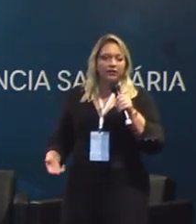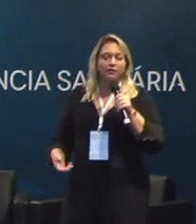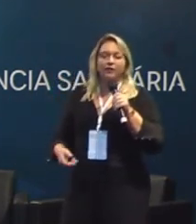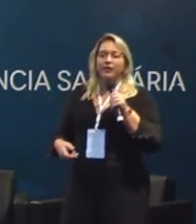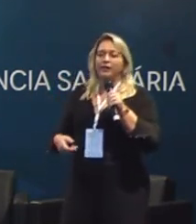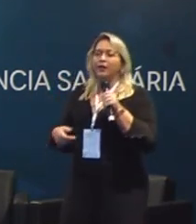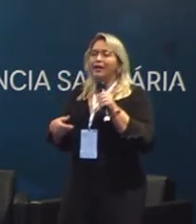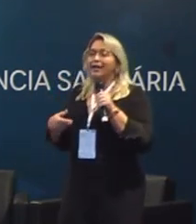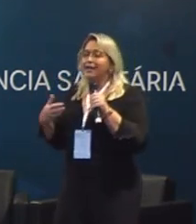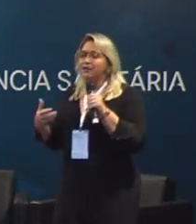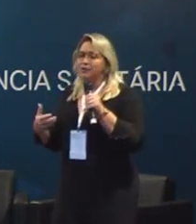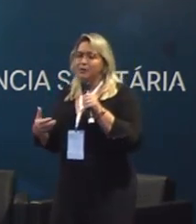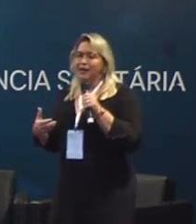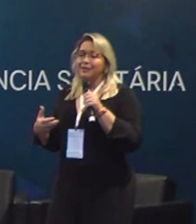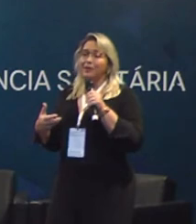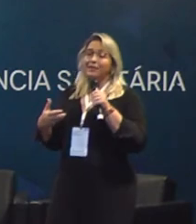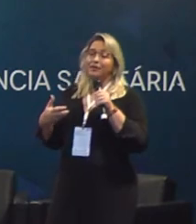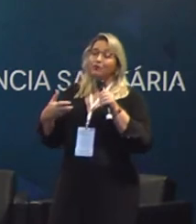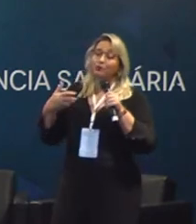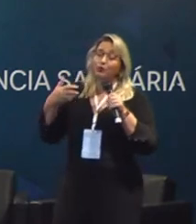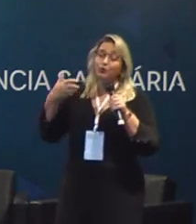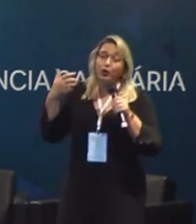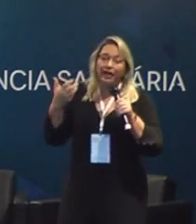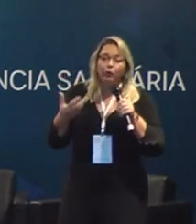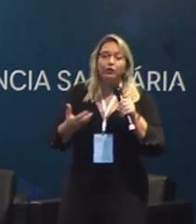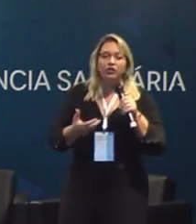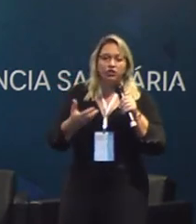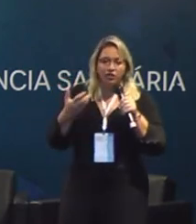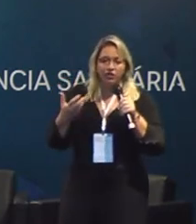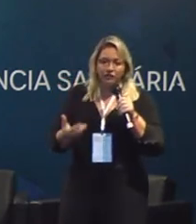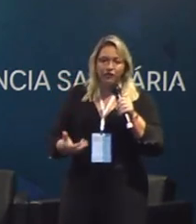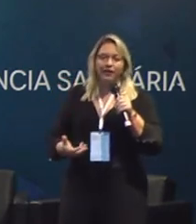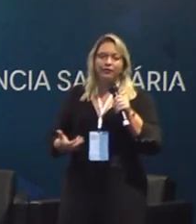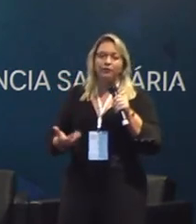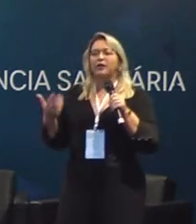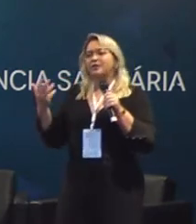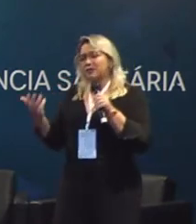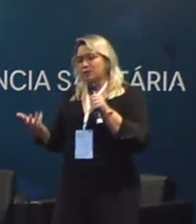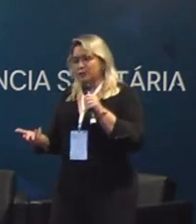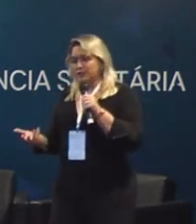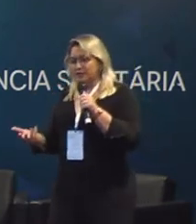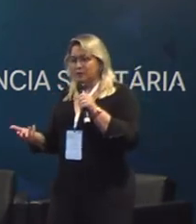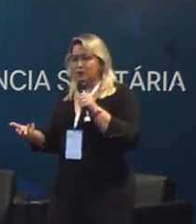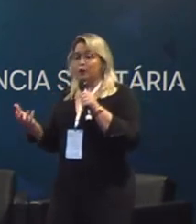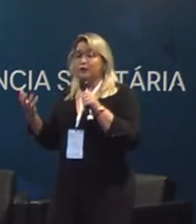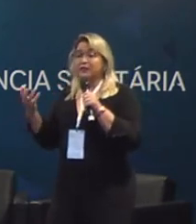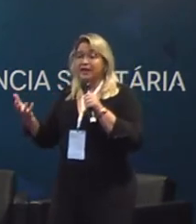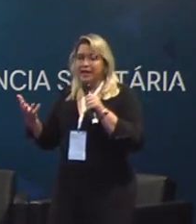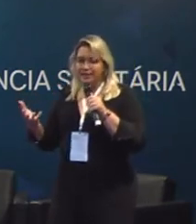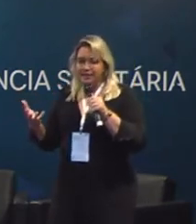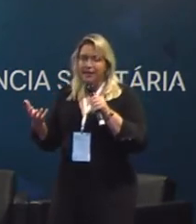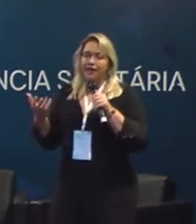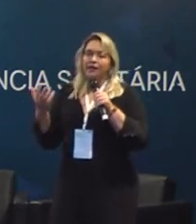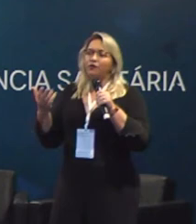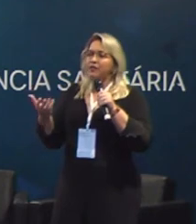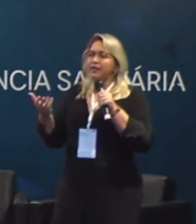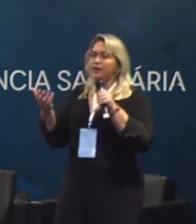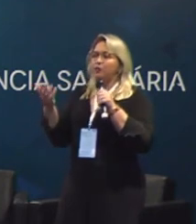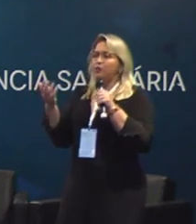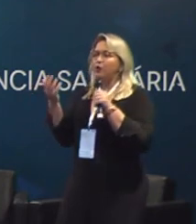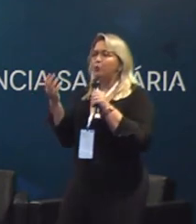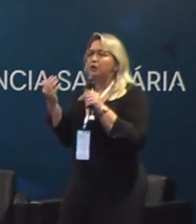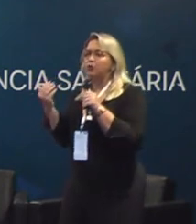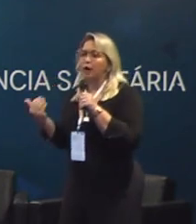Então, eu agradeço demais, mas os protagonistas, de fato, são vocês. Foram vocês que fizeram com